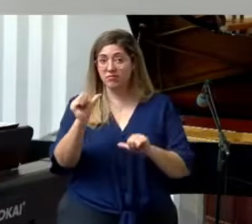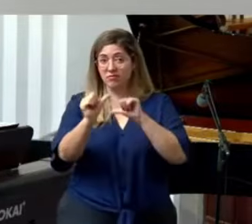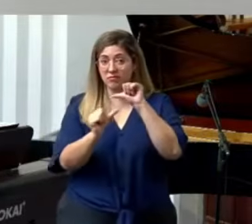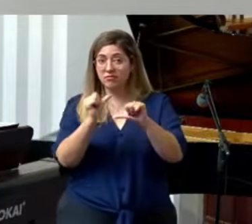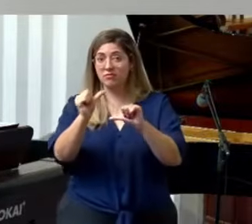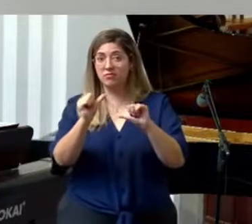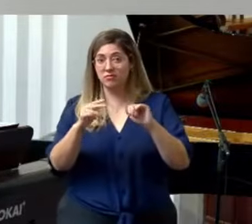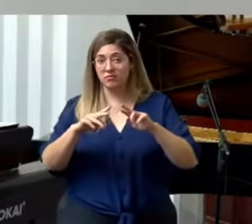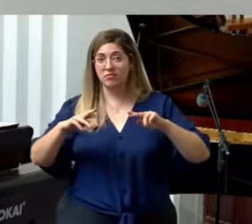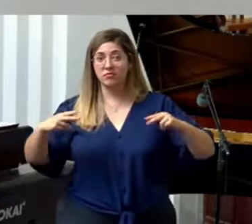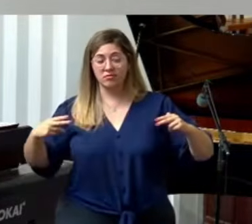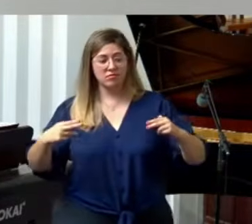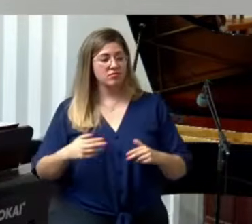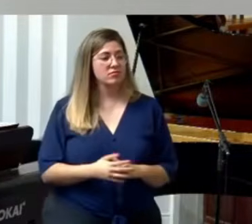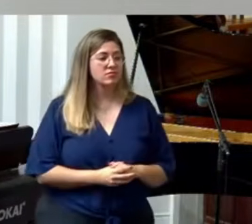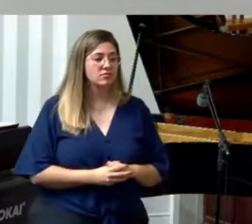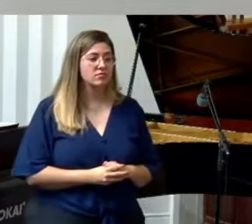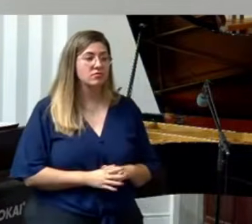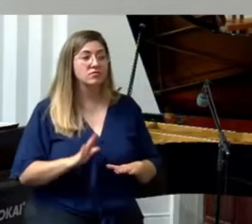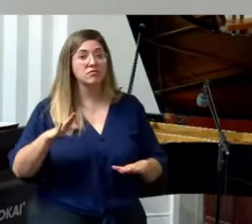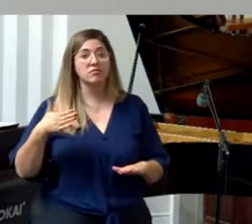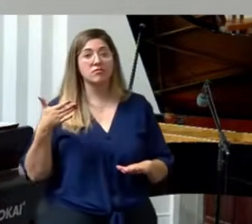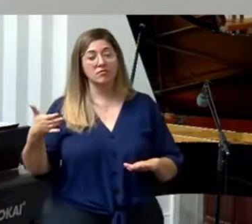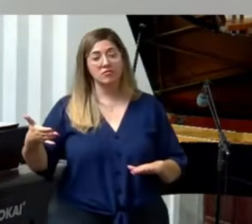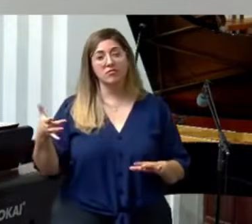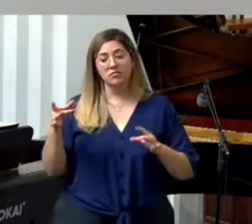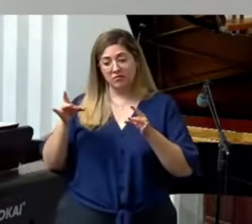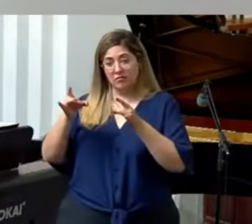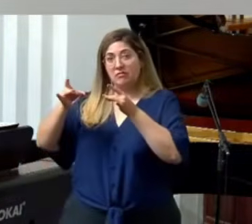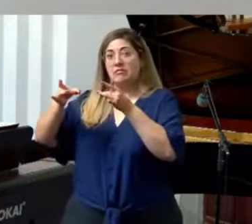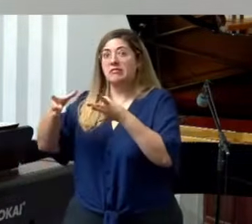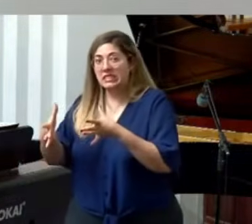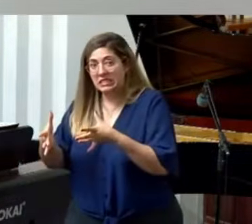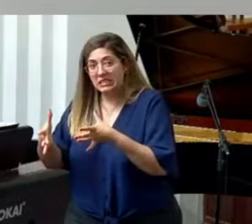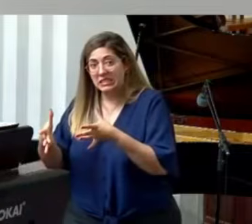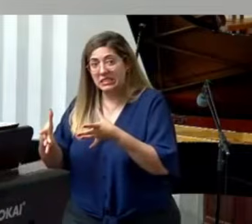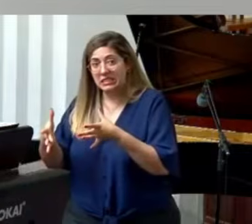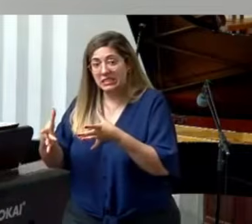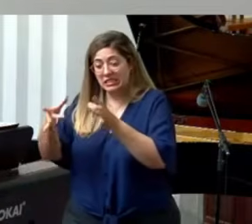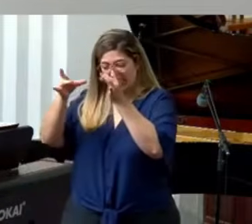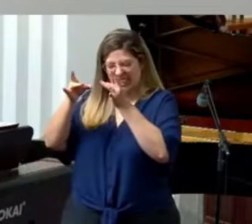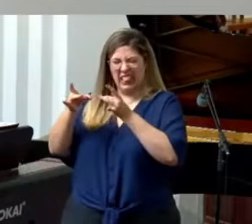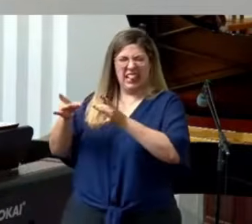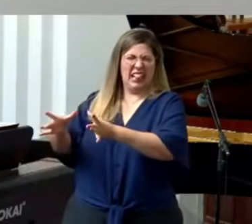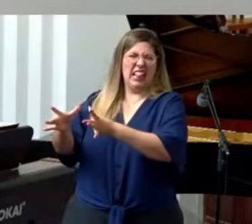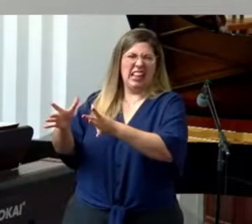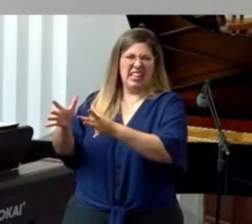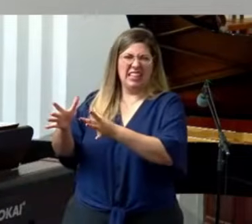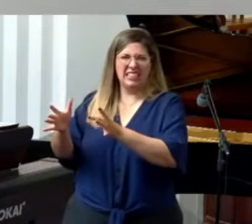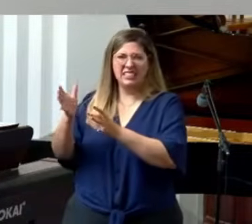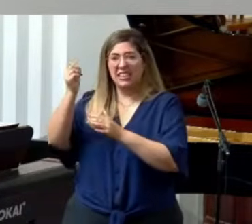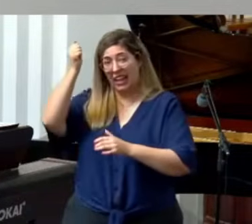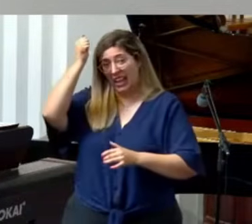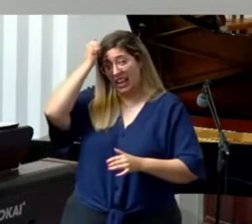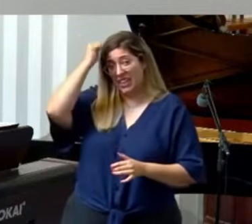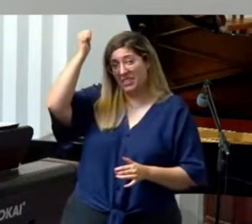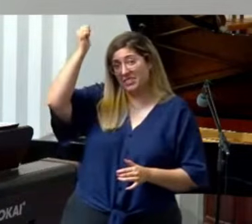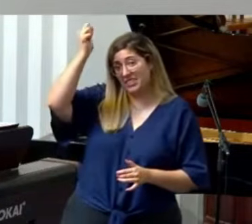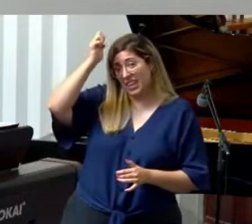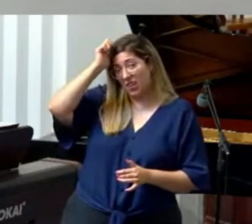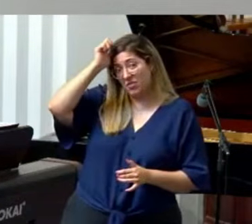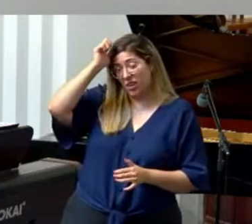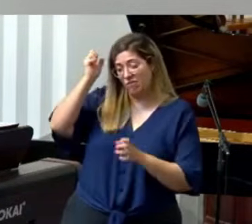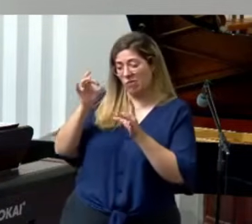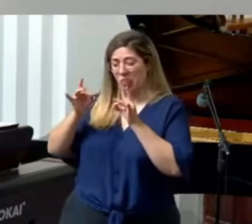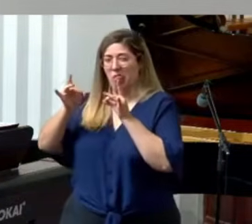Escrituras. É o momento em que o Senhor expulsa Adão e Eva do jardim, expulsa o homem para então fora do jardim,